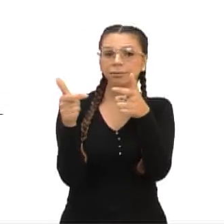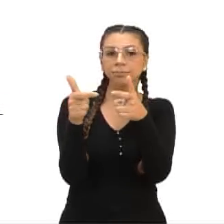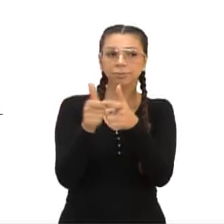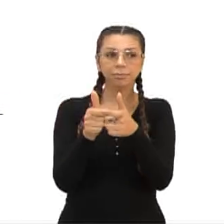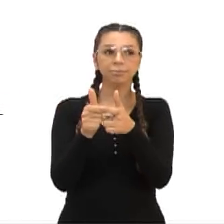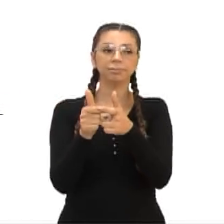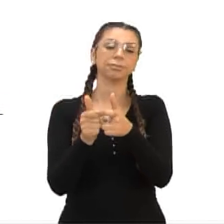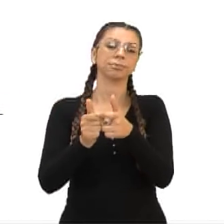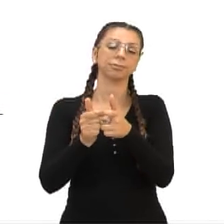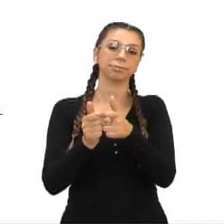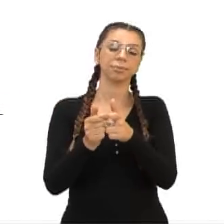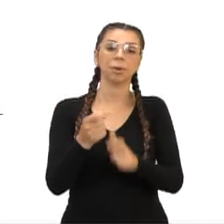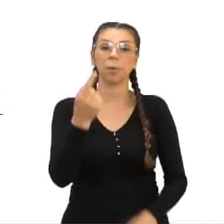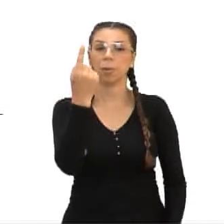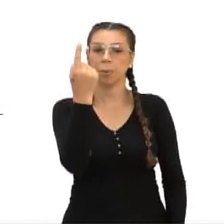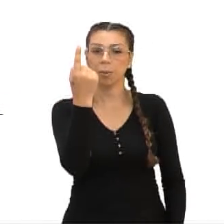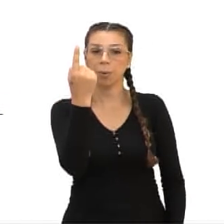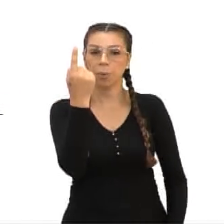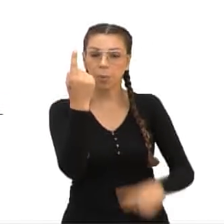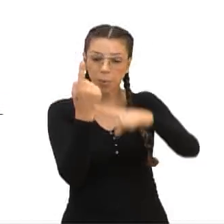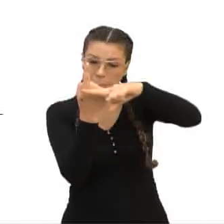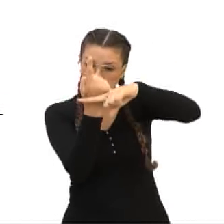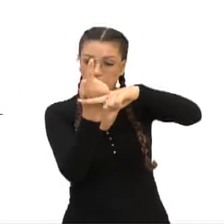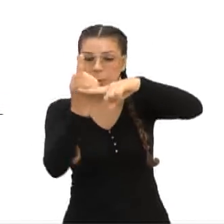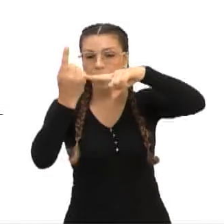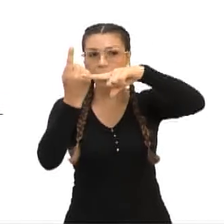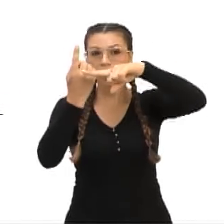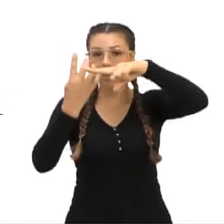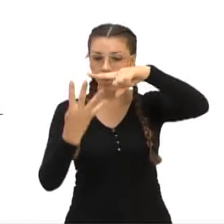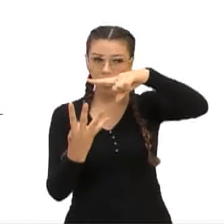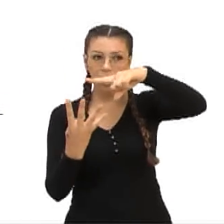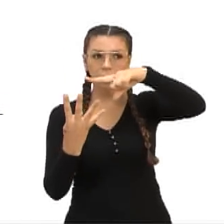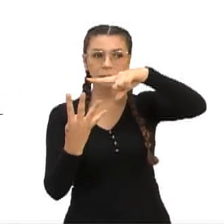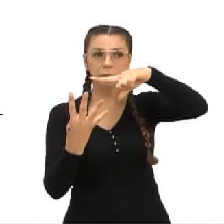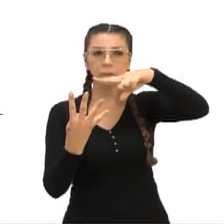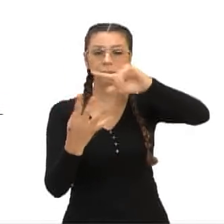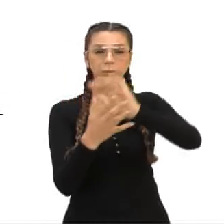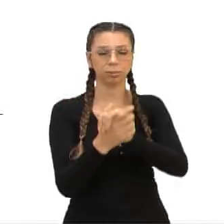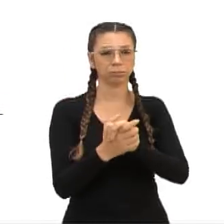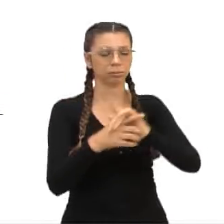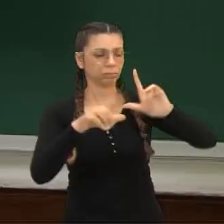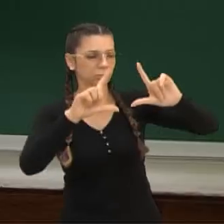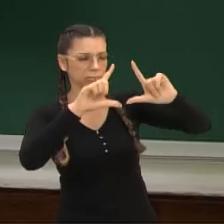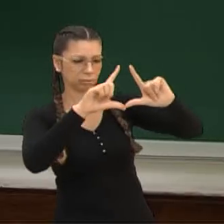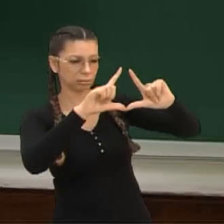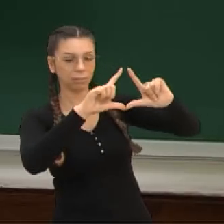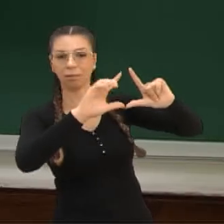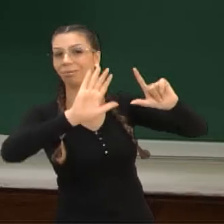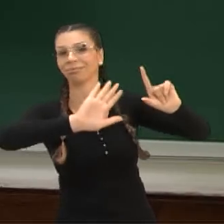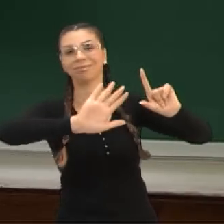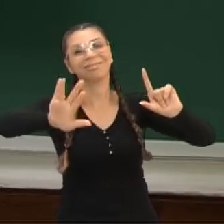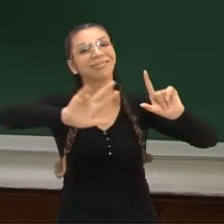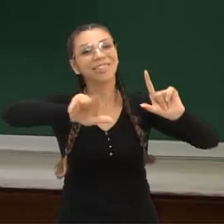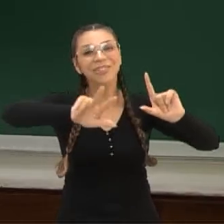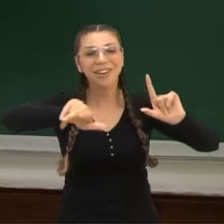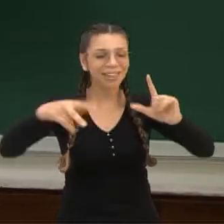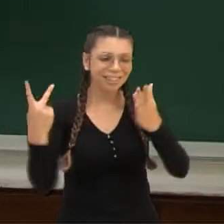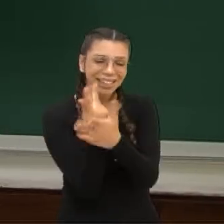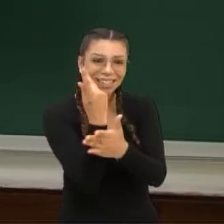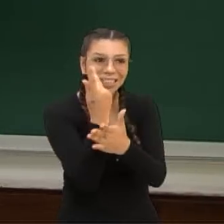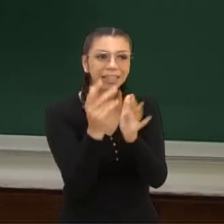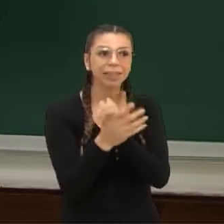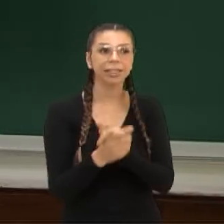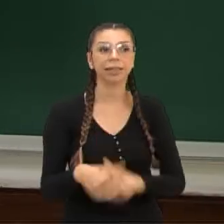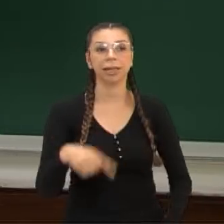de 1/4 do triângulo, gente. Ô, professora, você errou na digitação aqui, ó.